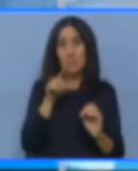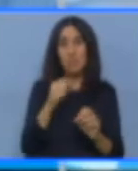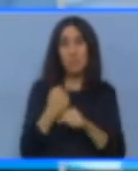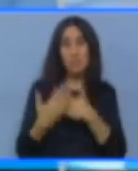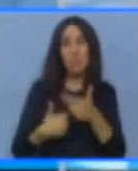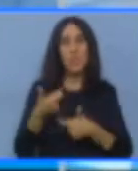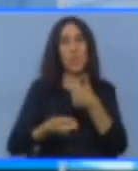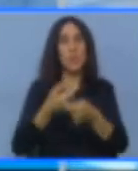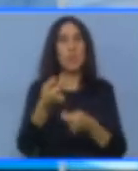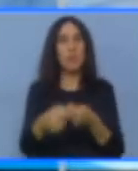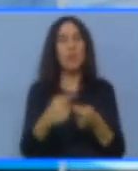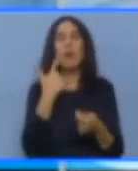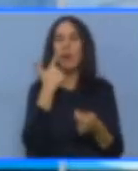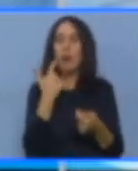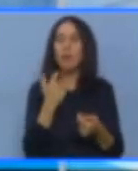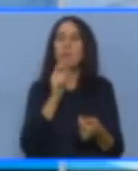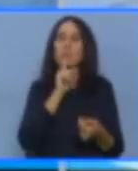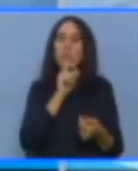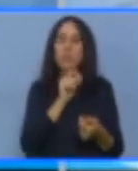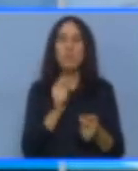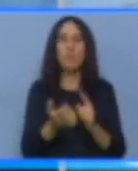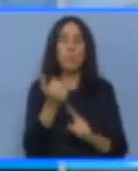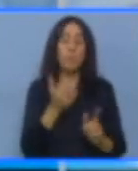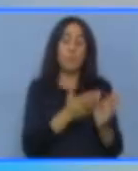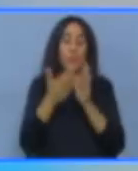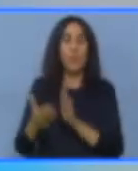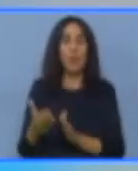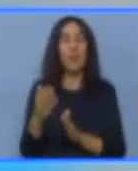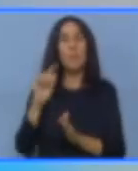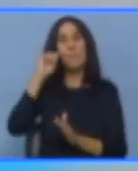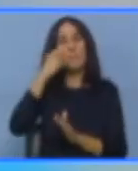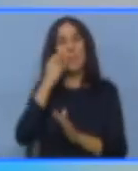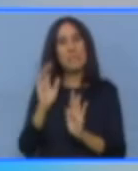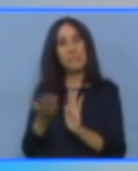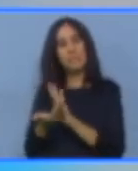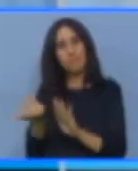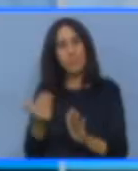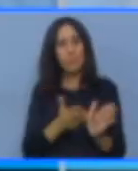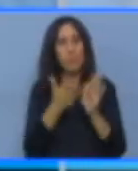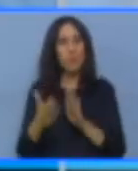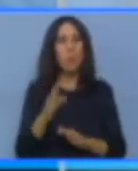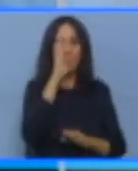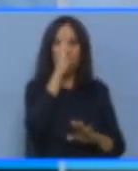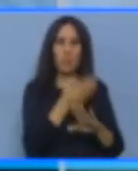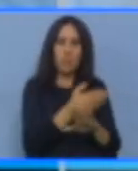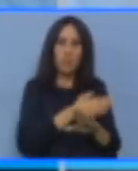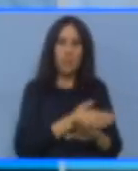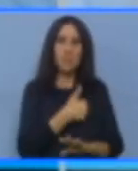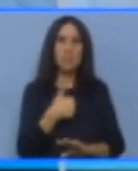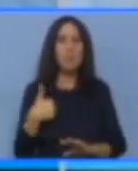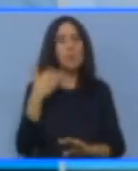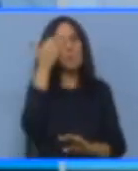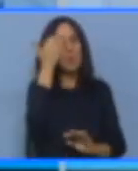feito progressivamente, provavelmente conseguimos, por um lado, desmontar o estigma, por outro lado, proporcionar atempadamente cuidados de saúde